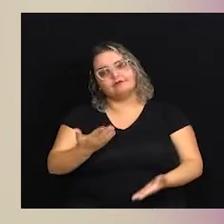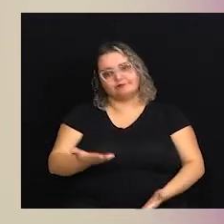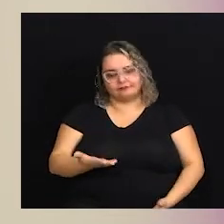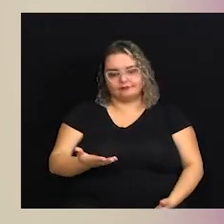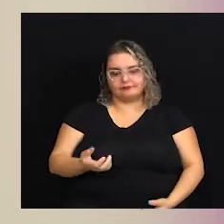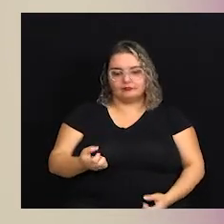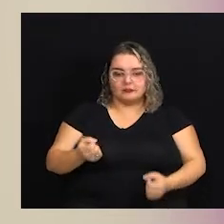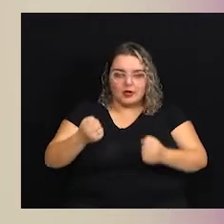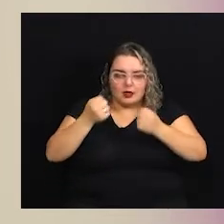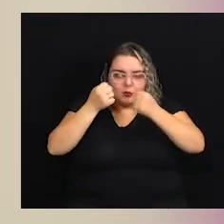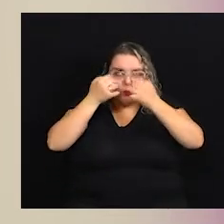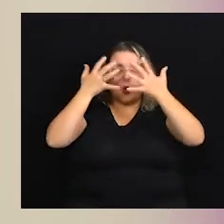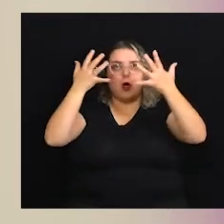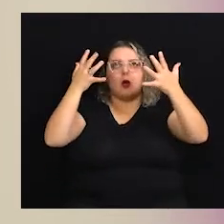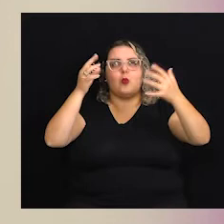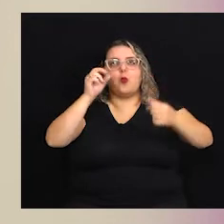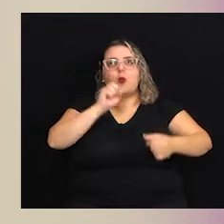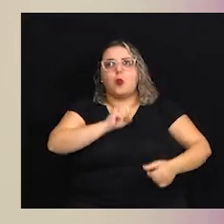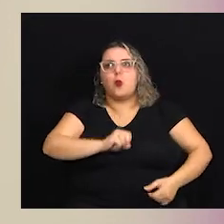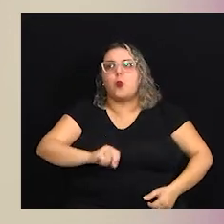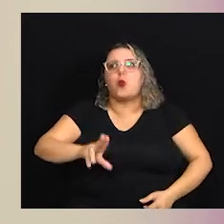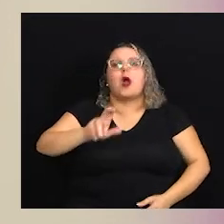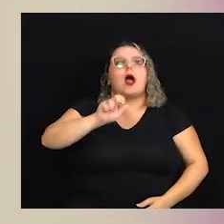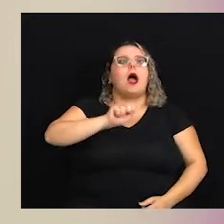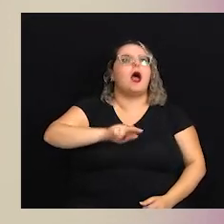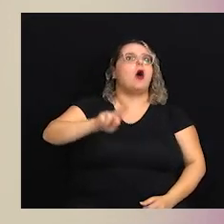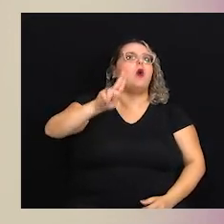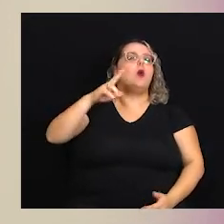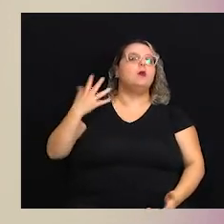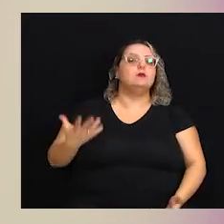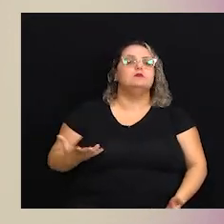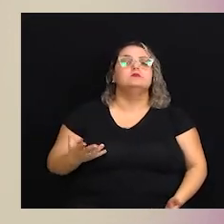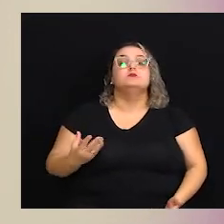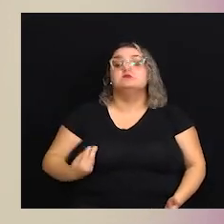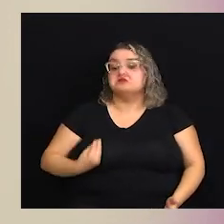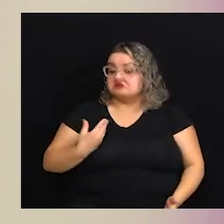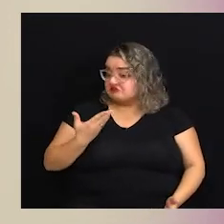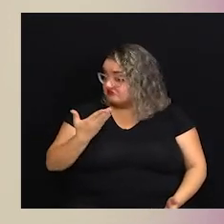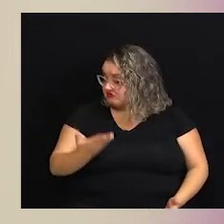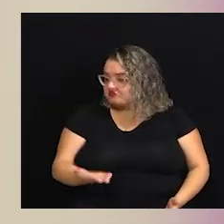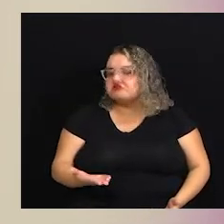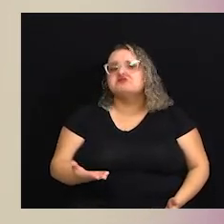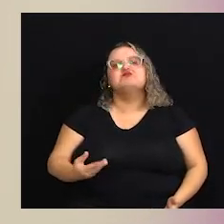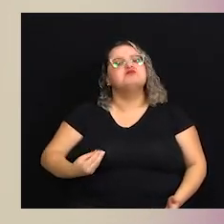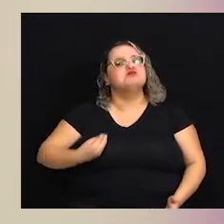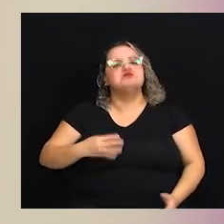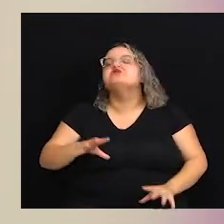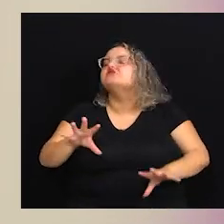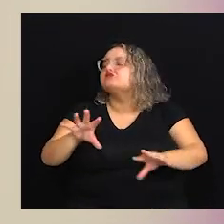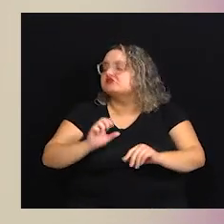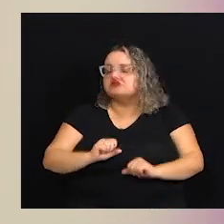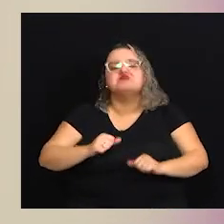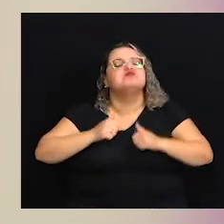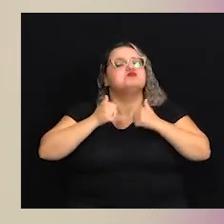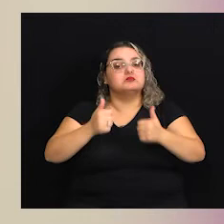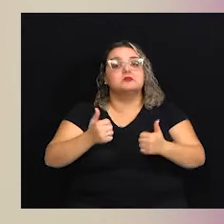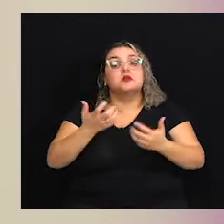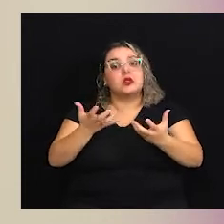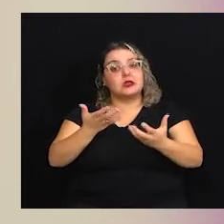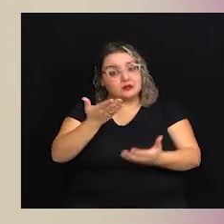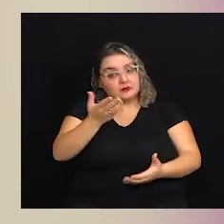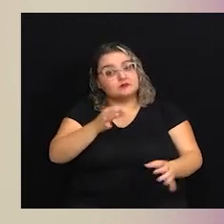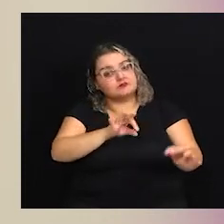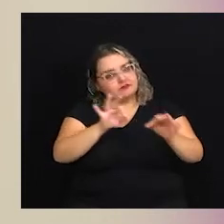para trazer luz e ela falar: Uau, essa vida está aí e eu vou vivê-la, eu estou topando. Eu quero que você que está